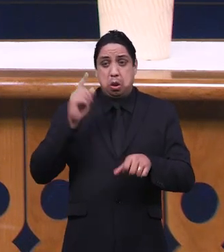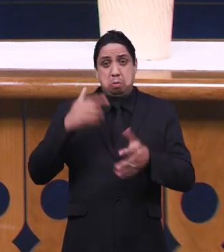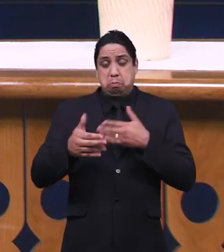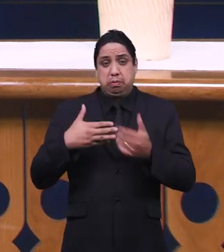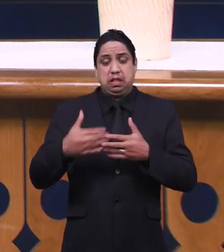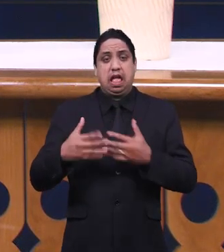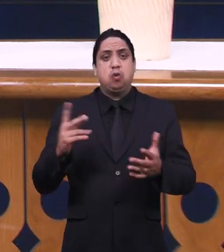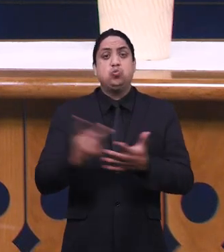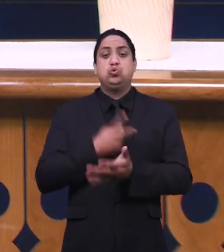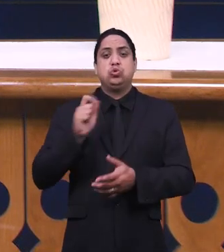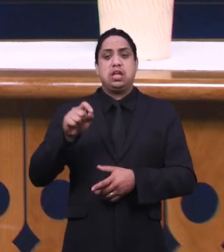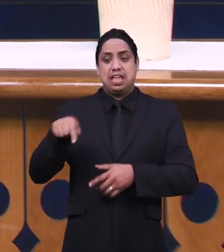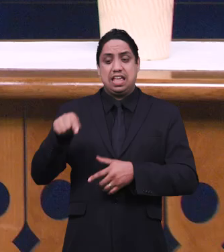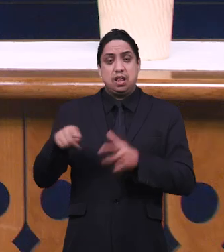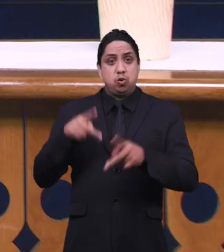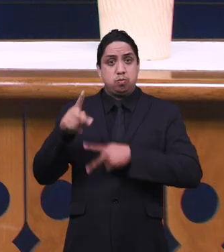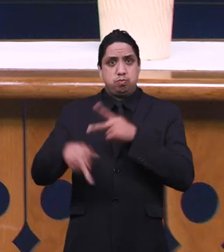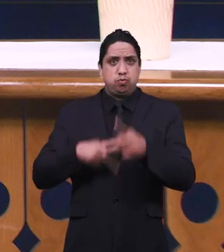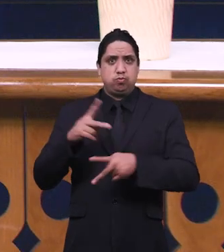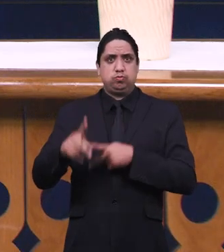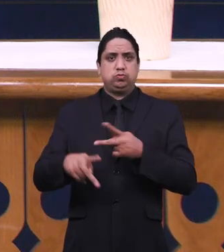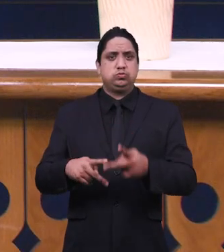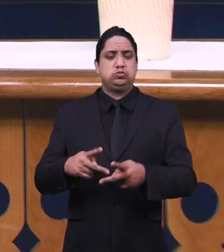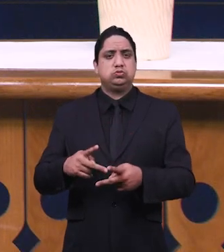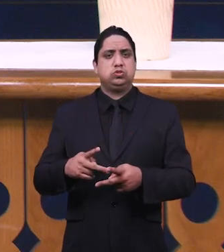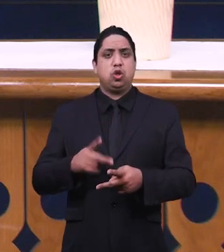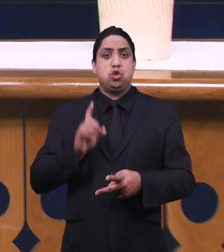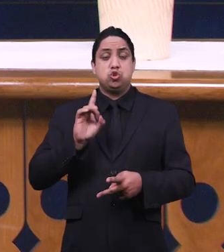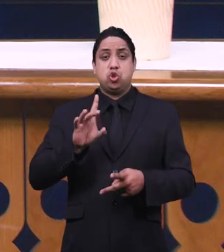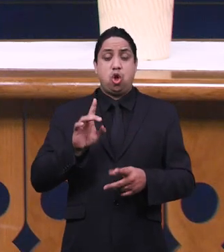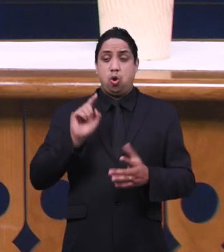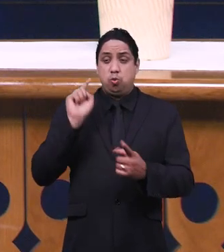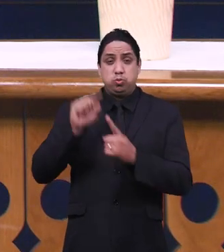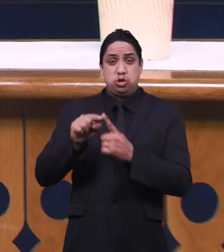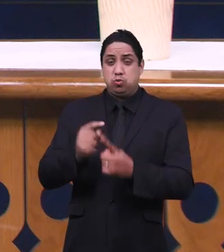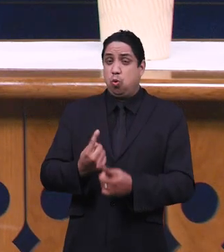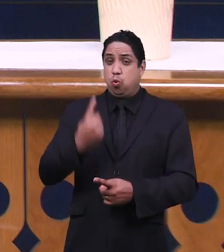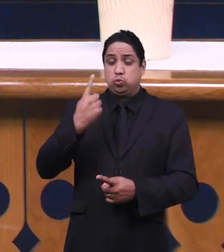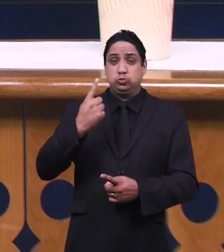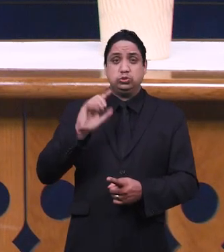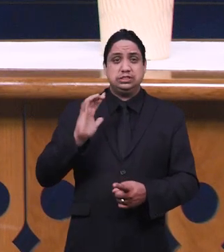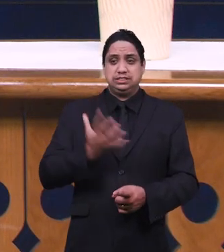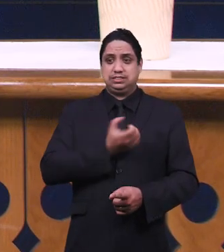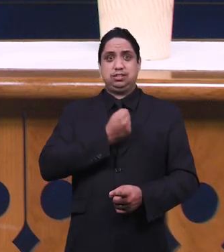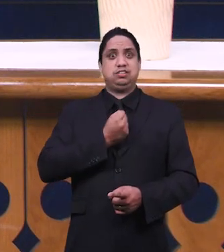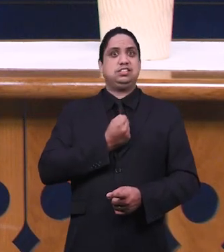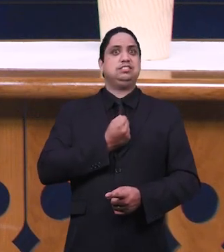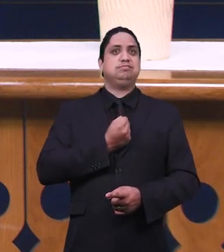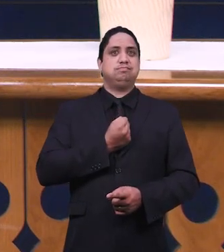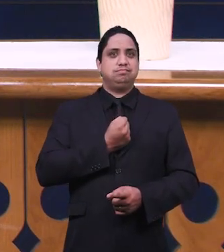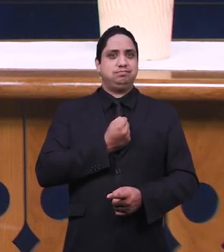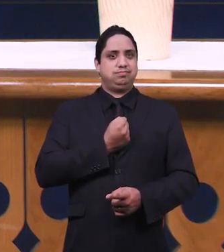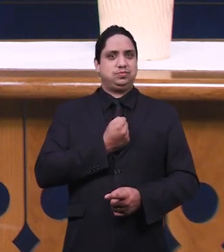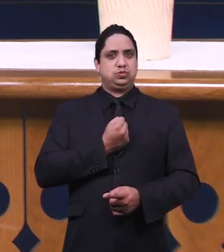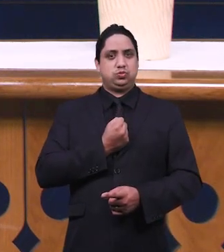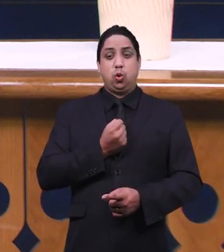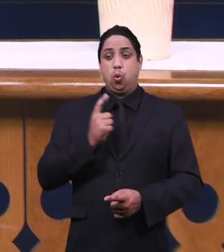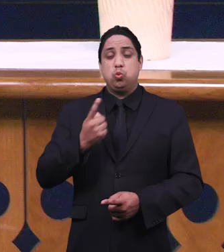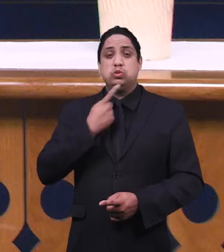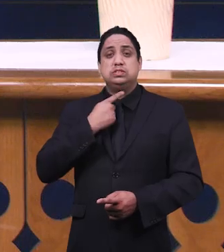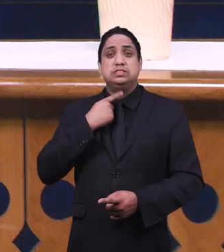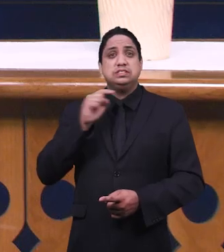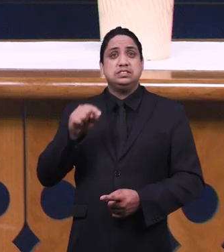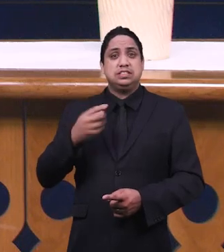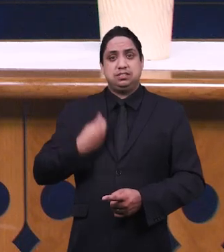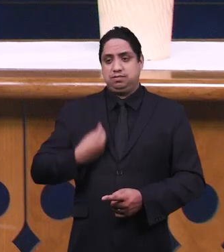igreja? Essa igreja só tinha diante dela só um objetivo, só alguma coisa que